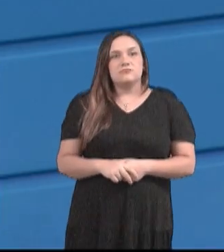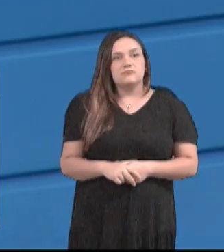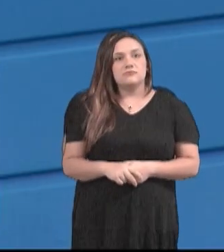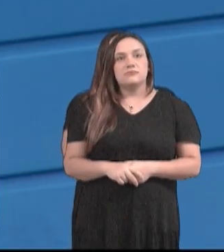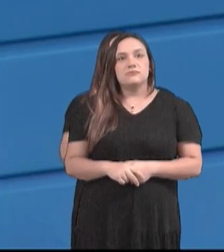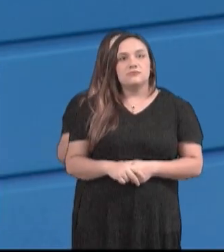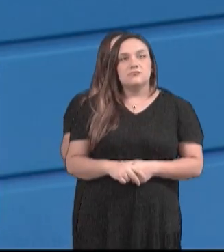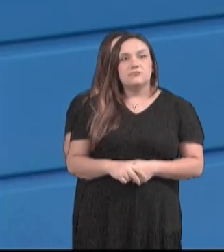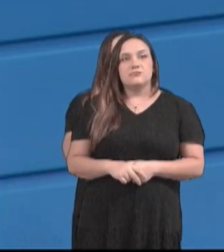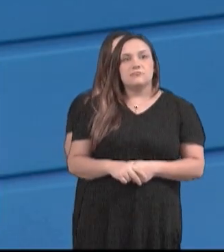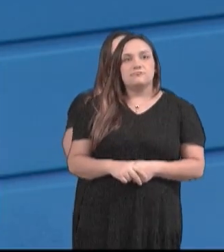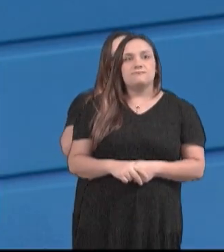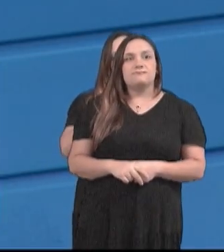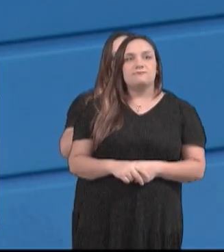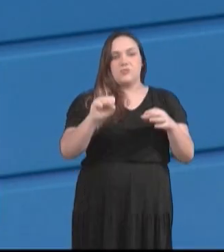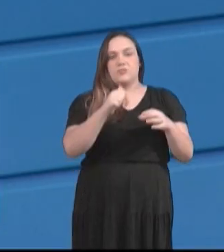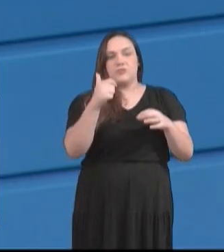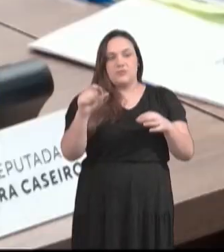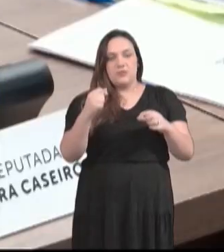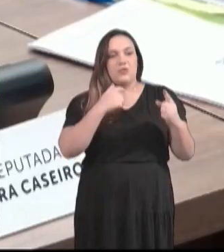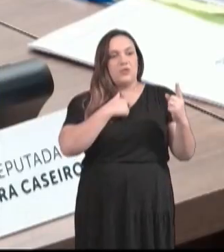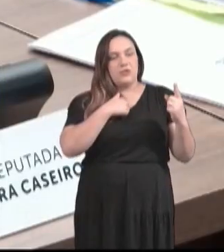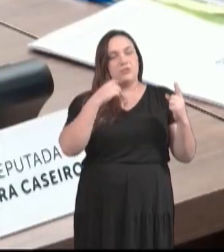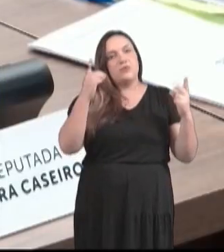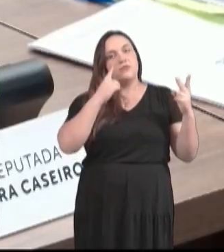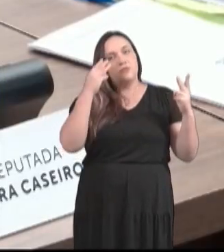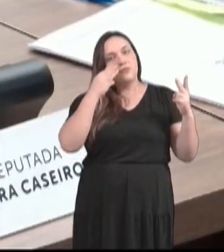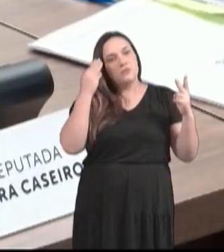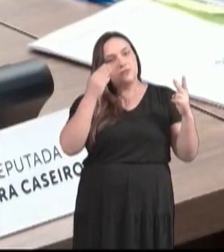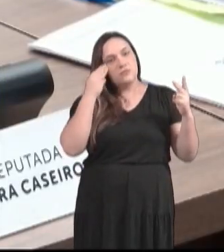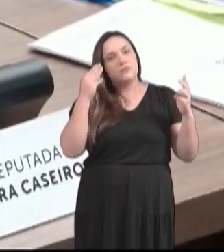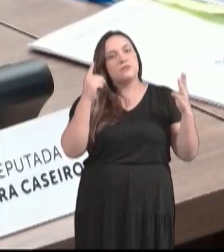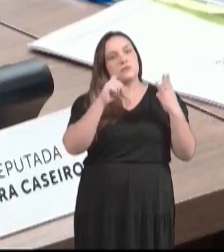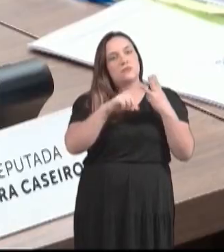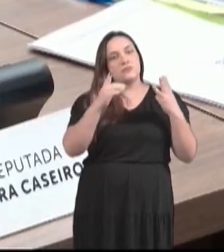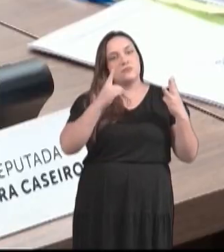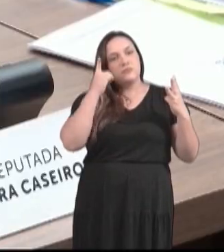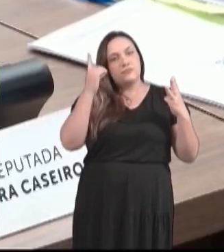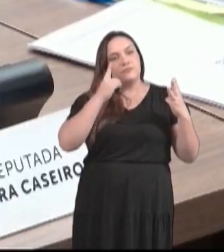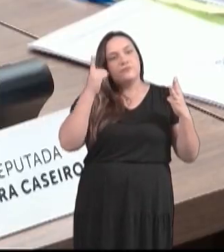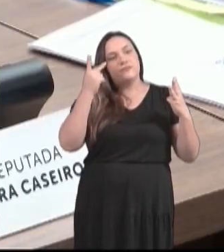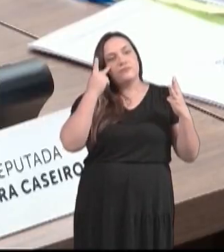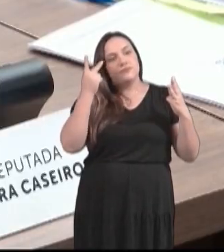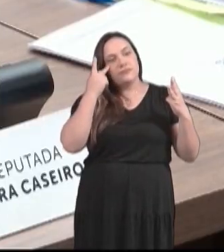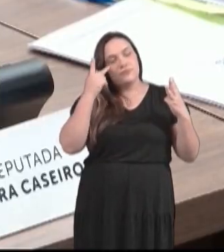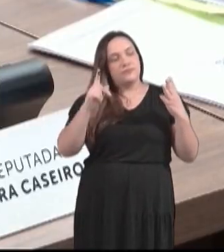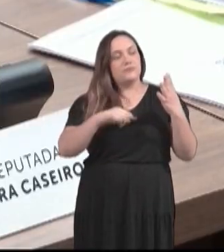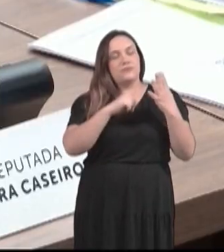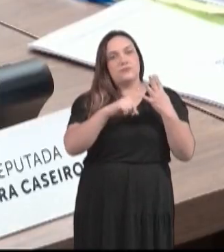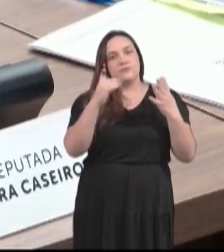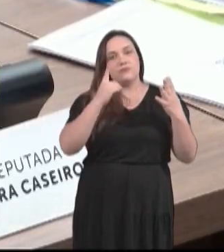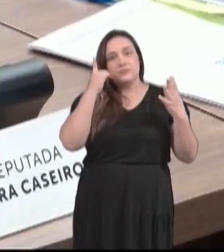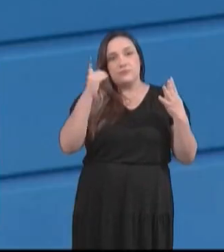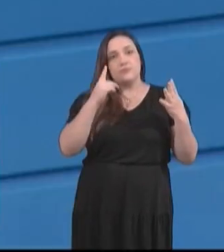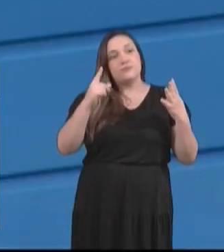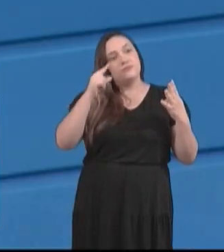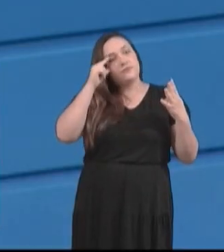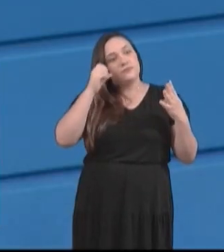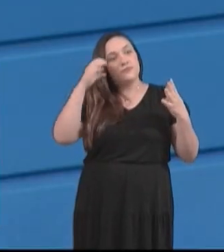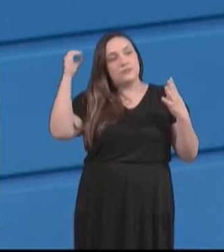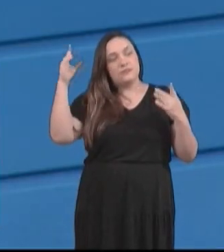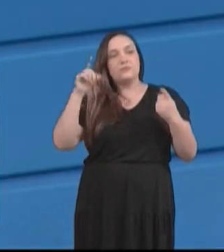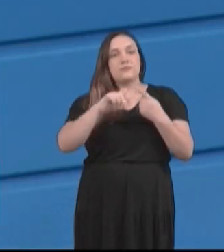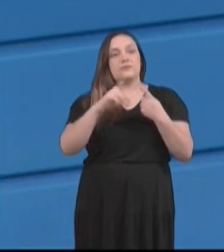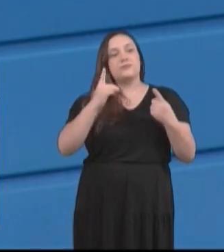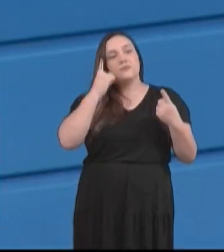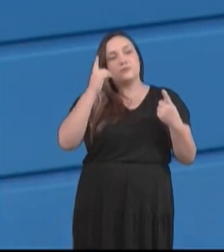Através da comissão formada por mim, pela deputada Mara Caseiro, pelo deputado Pedro Kemp, pelo deputado Pedro Oceano Neto e